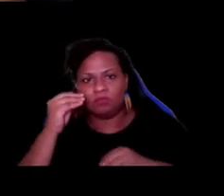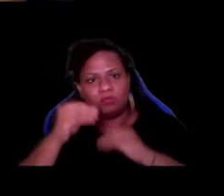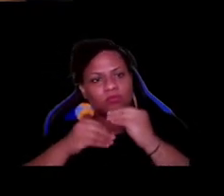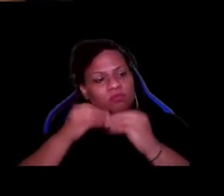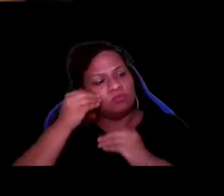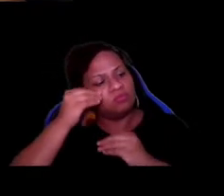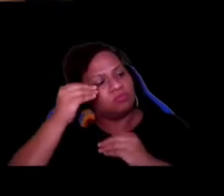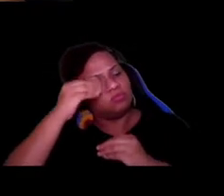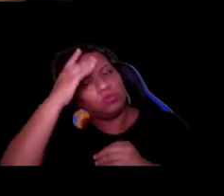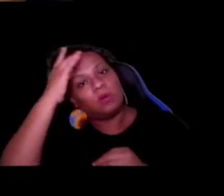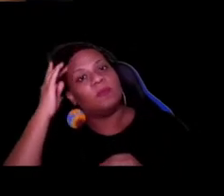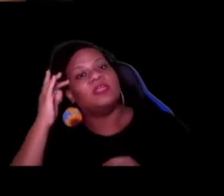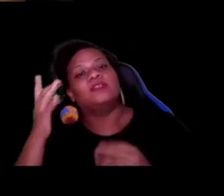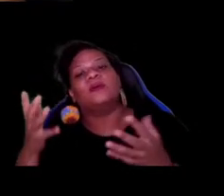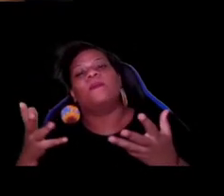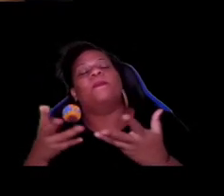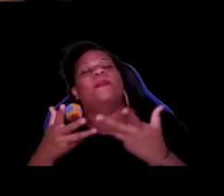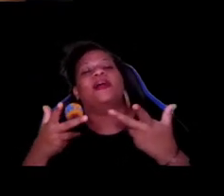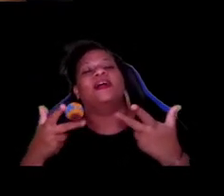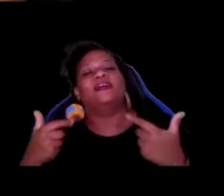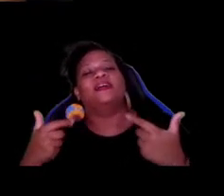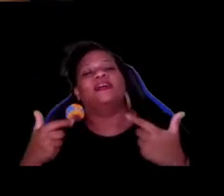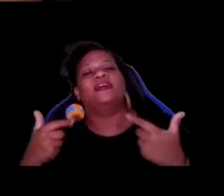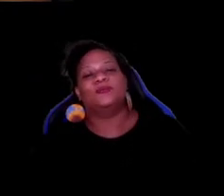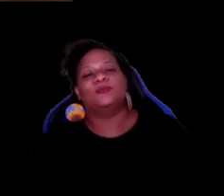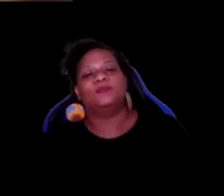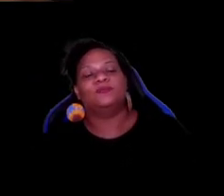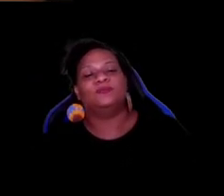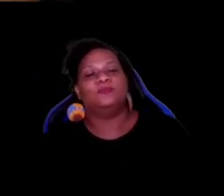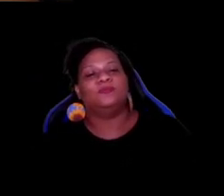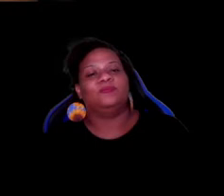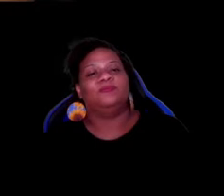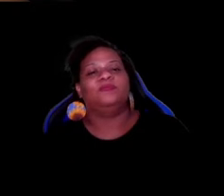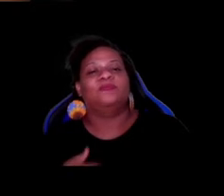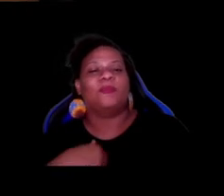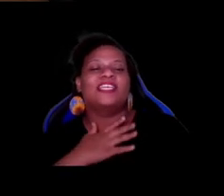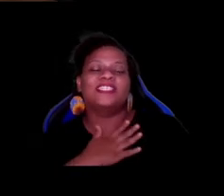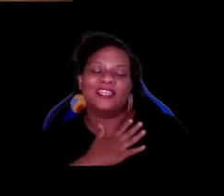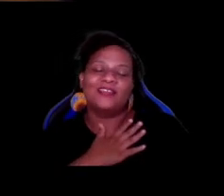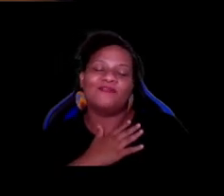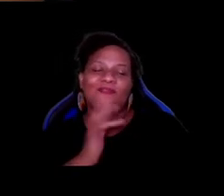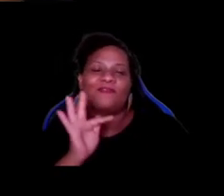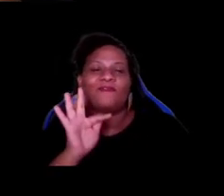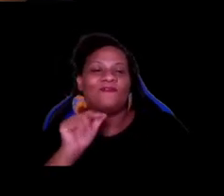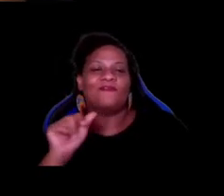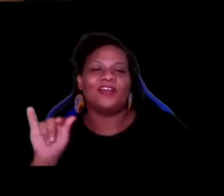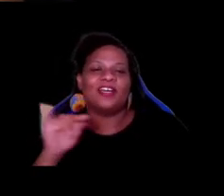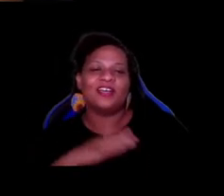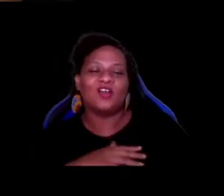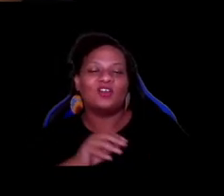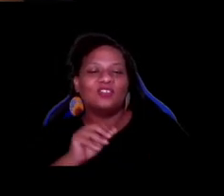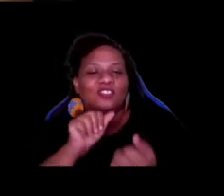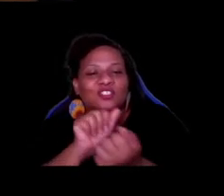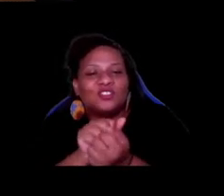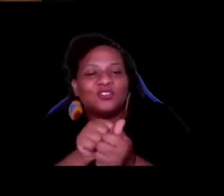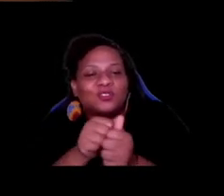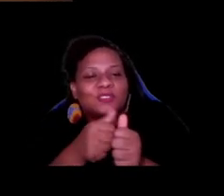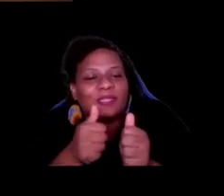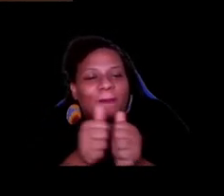as pessoas, é muito maravilhoso. Mas eu ainda sou fã, né, do tá perto, né,